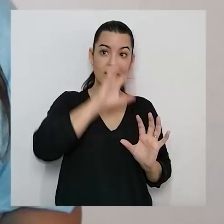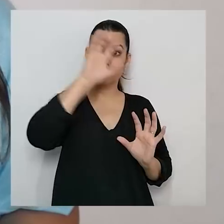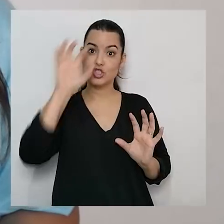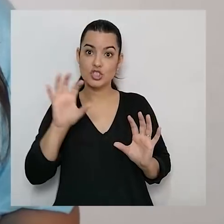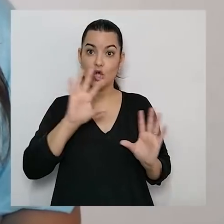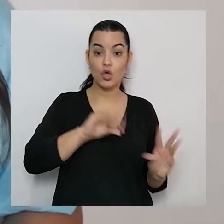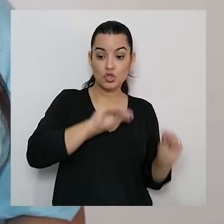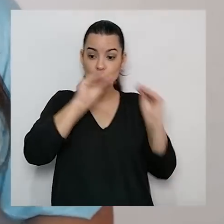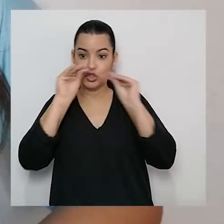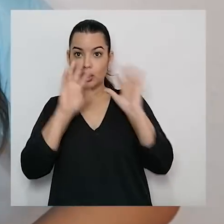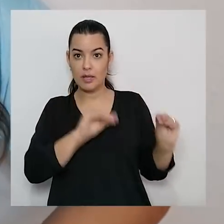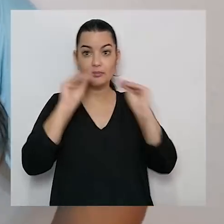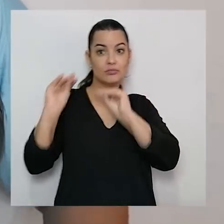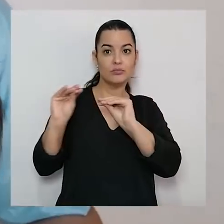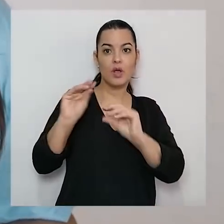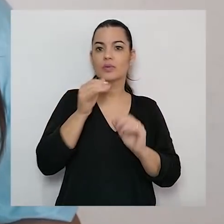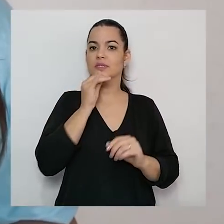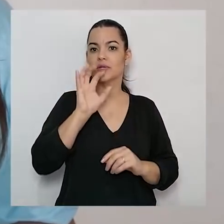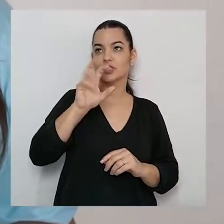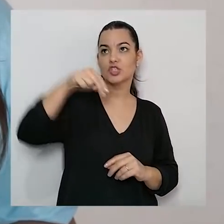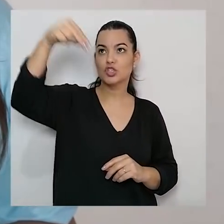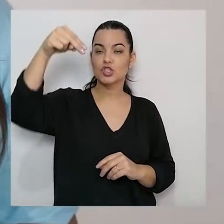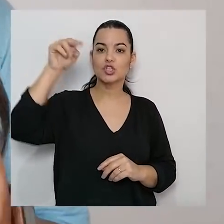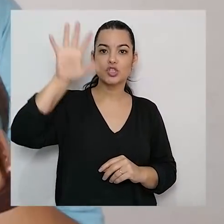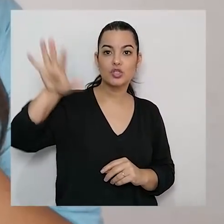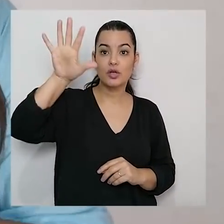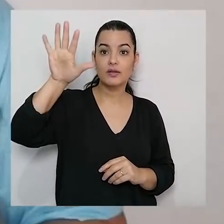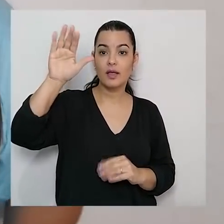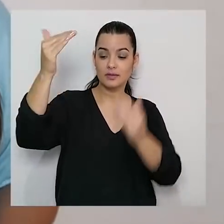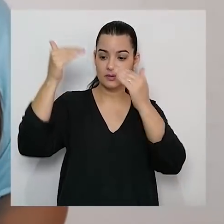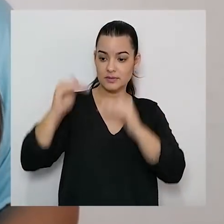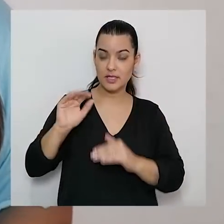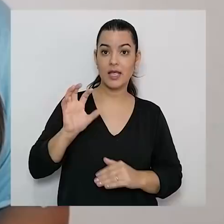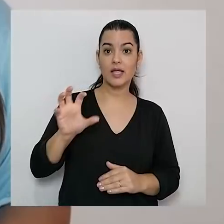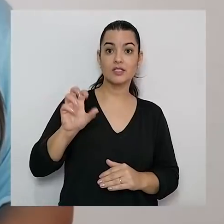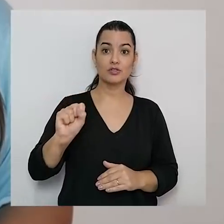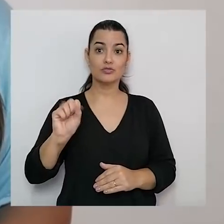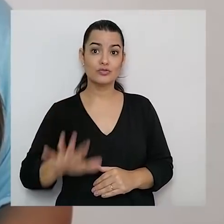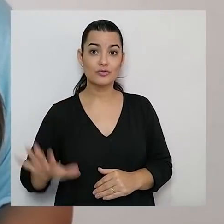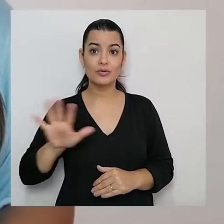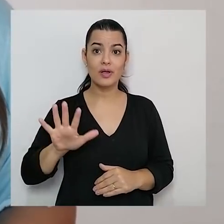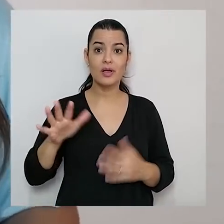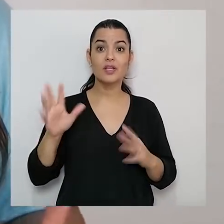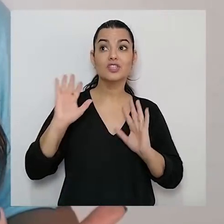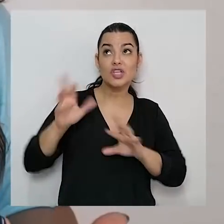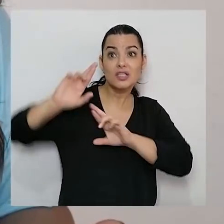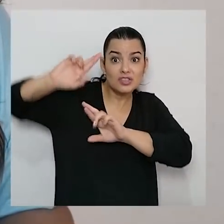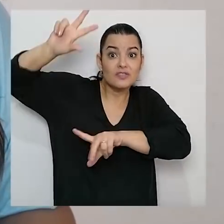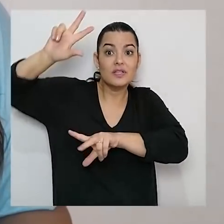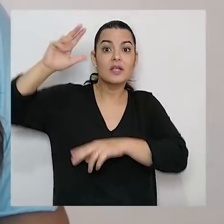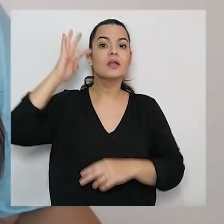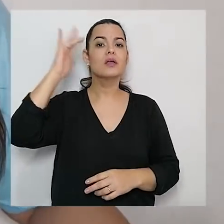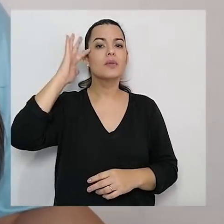à região Sudeste, já são imensas as diferenças. Vocês imaginem de um país para o outro. Então é